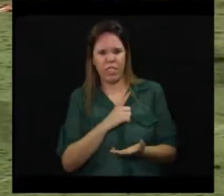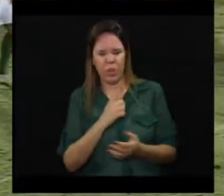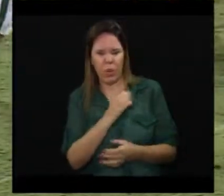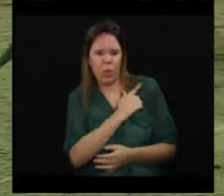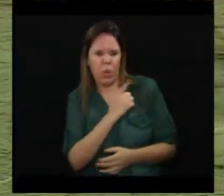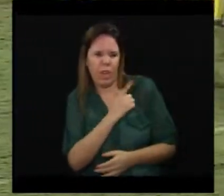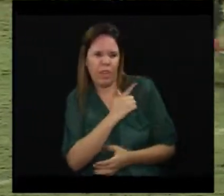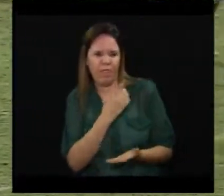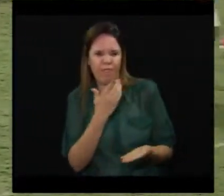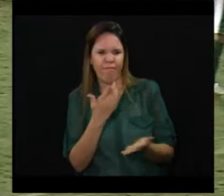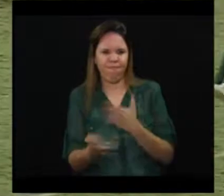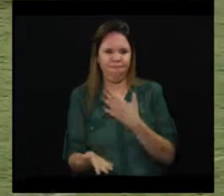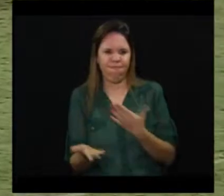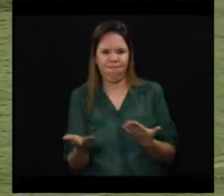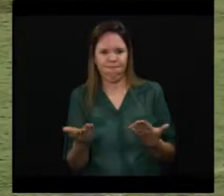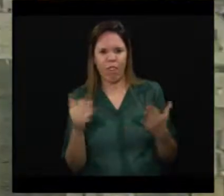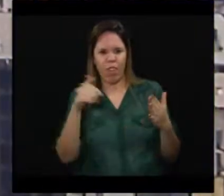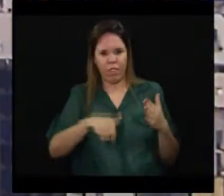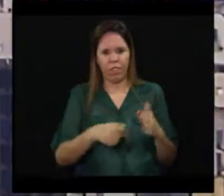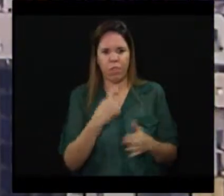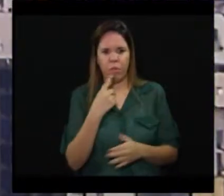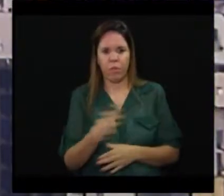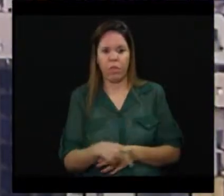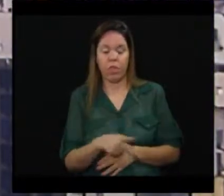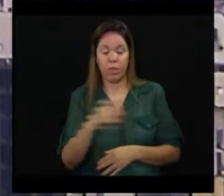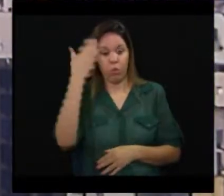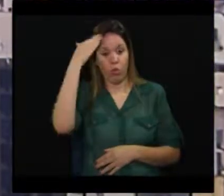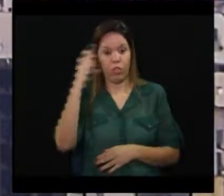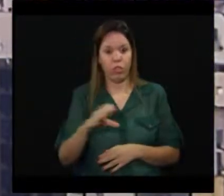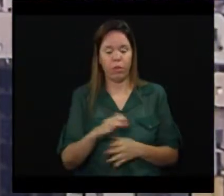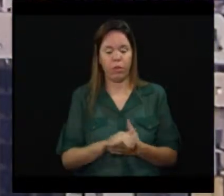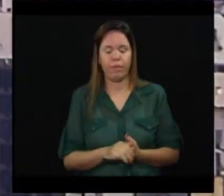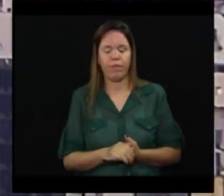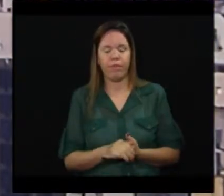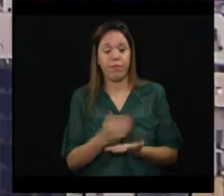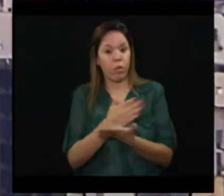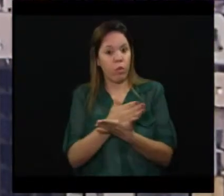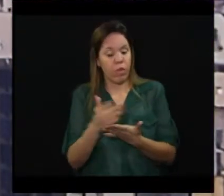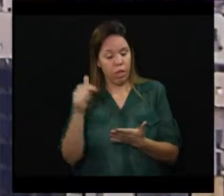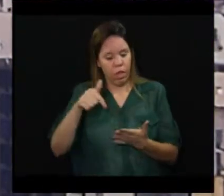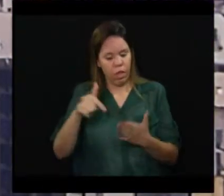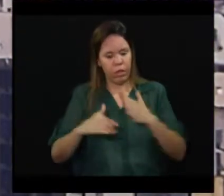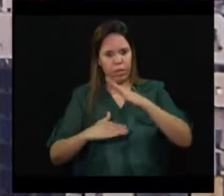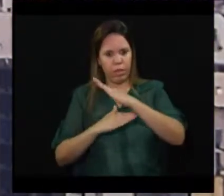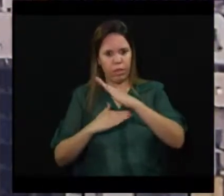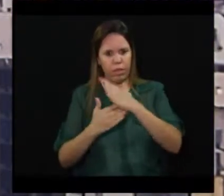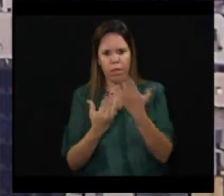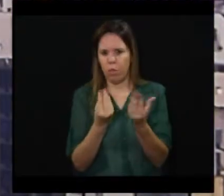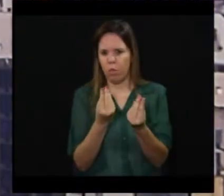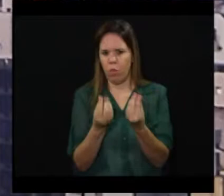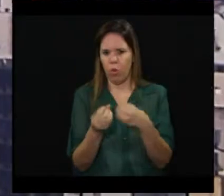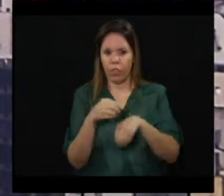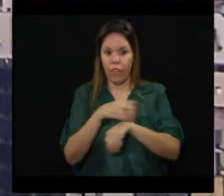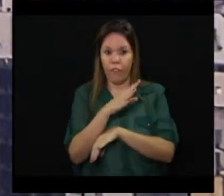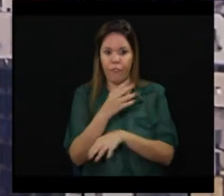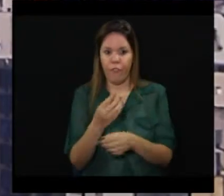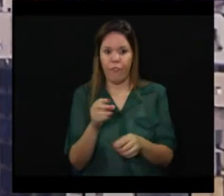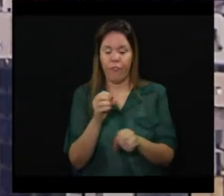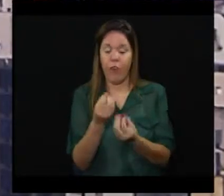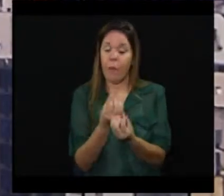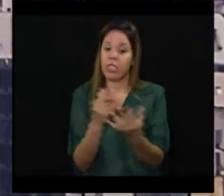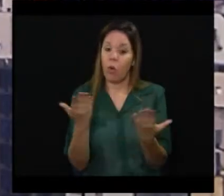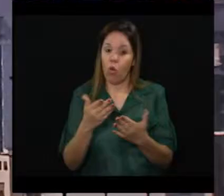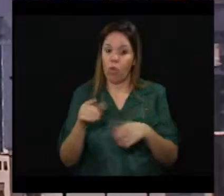perde em casa para o Coritiba. Vamos começar aqui pela Câmara, já que tem muitas informações do